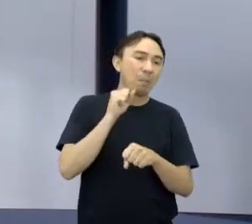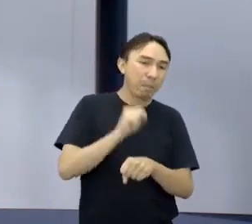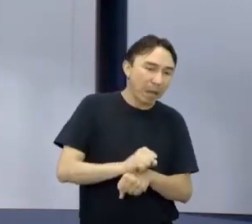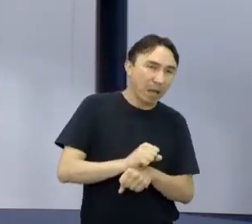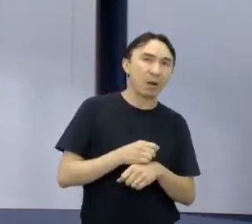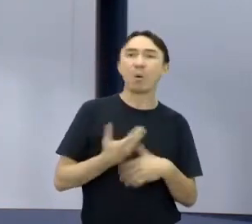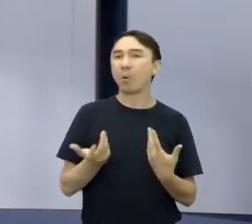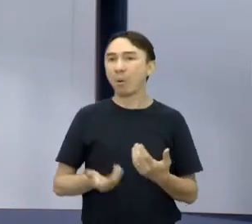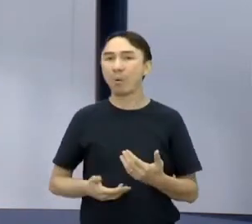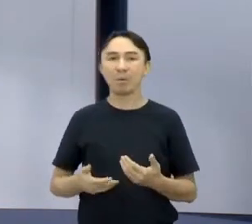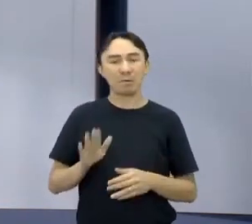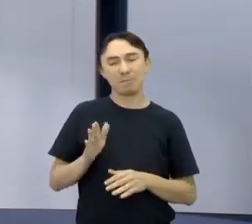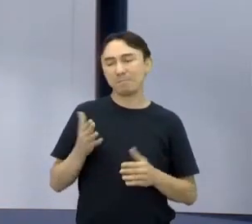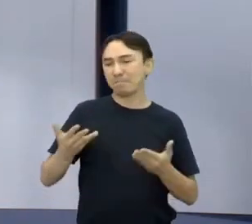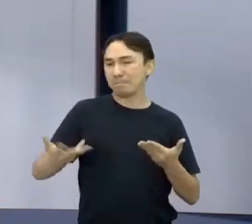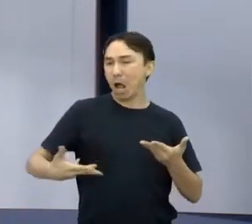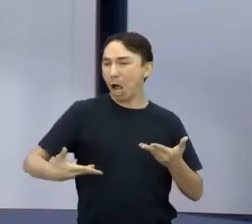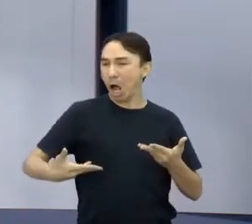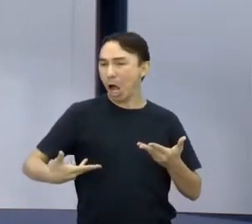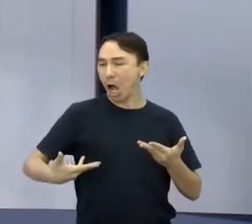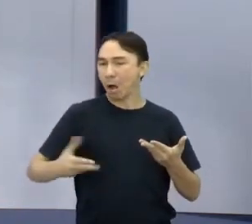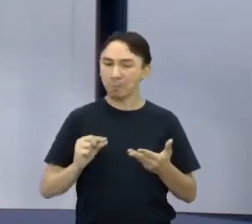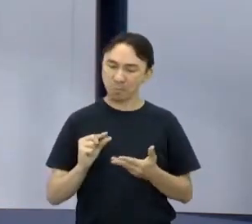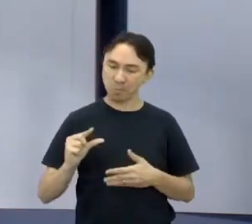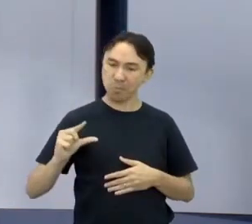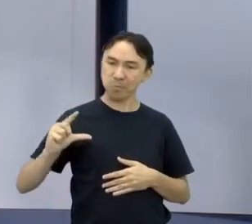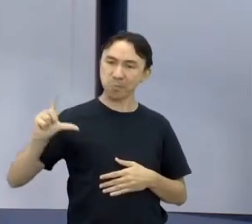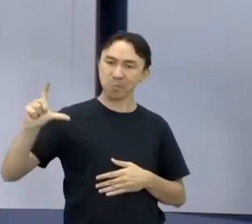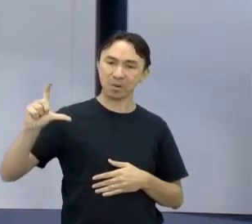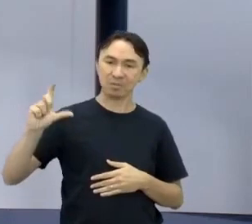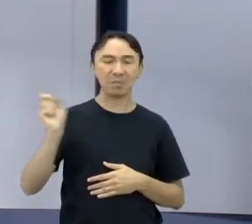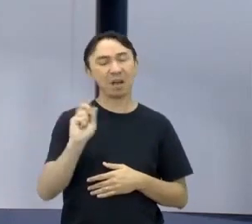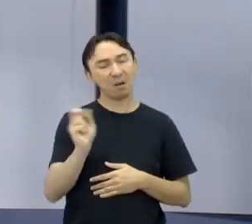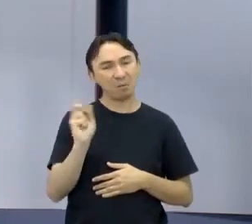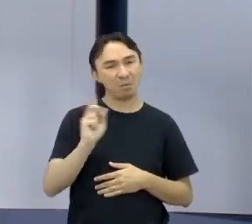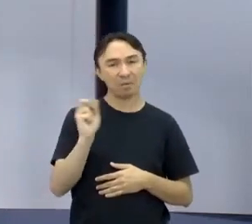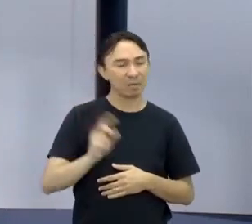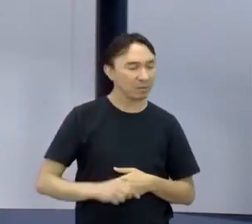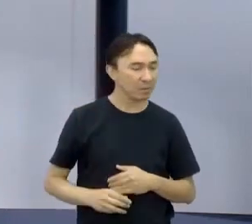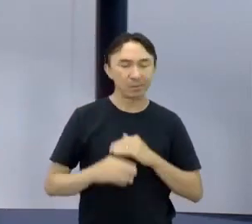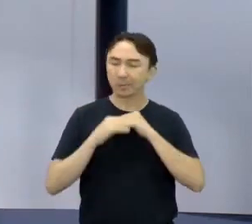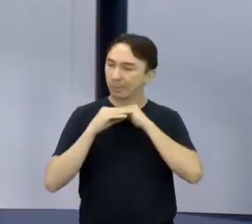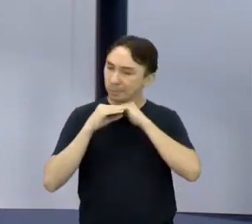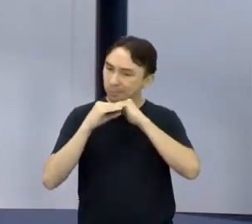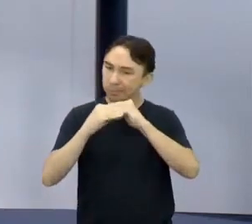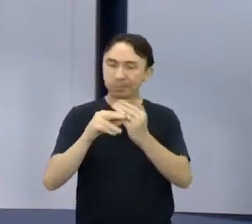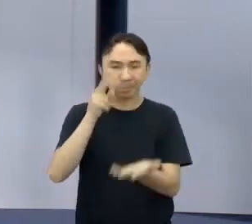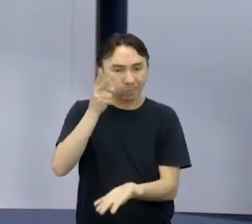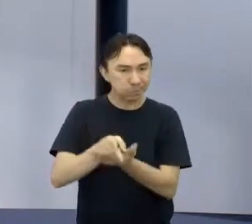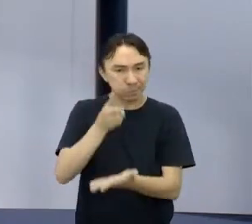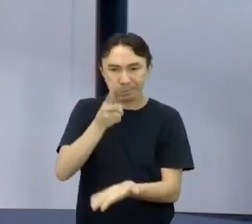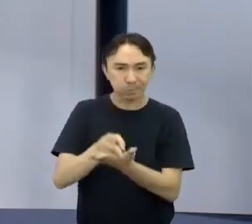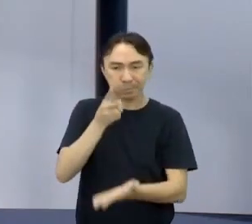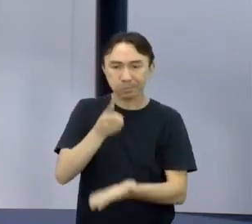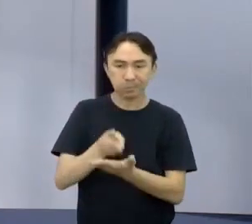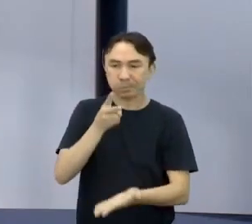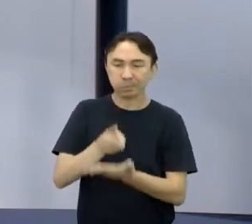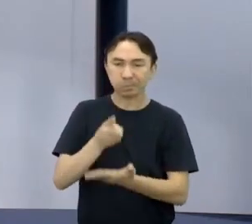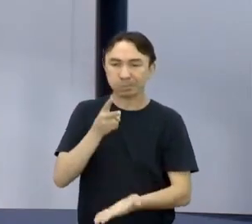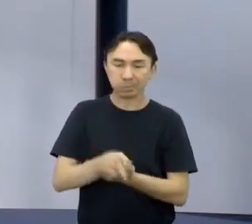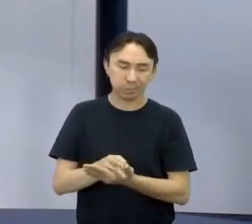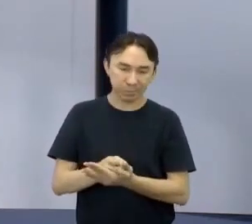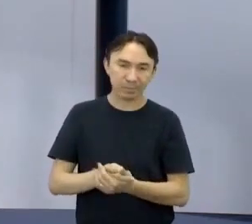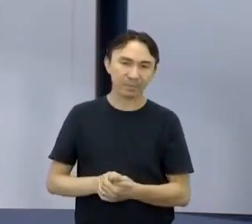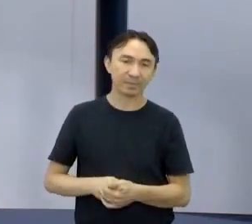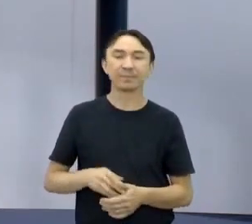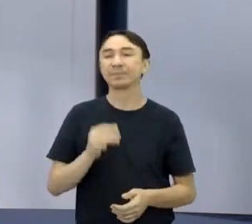anda sempre igual, né? Entrou em movimento, a gente vai sempre andando igual, distâncias iguais em tempos iguais. Se a velocidade